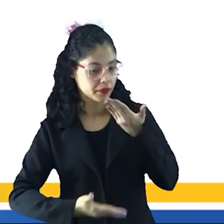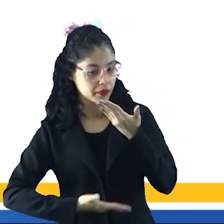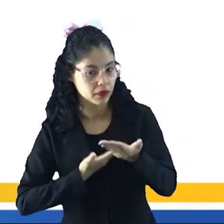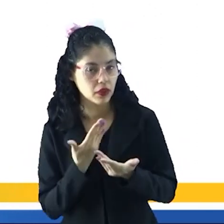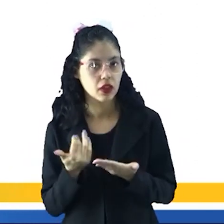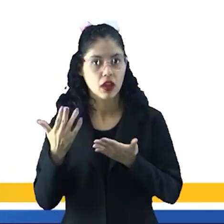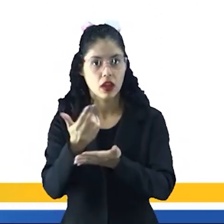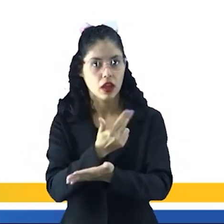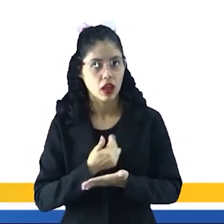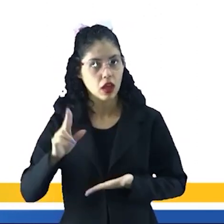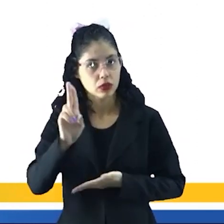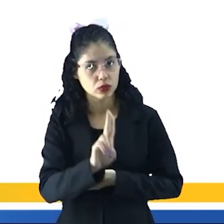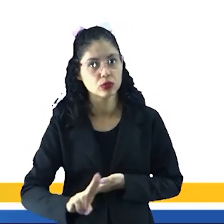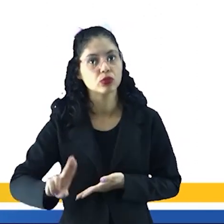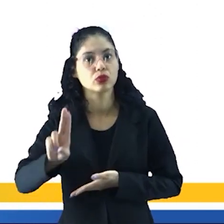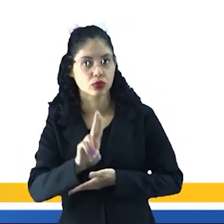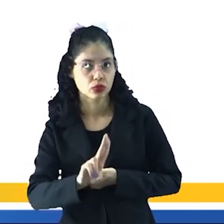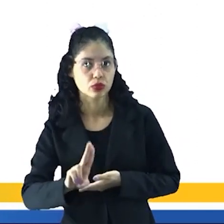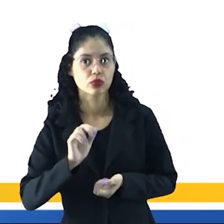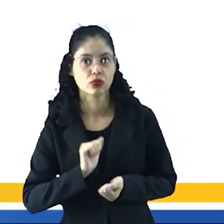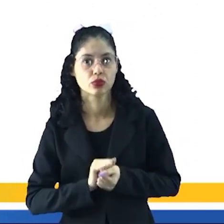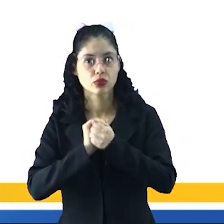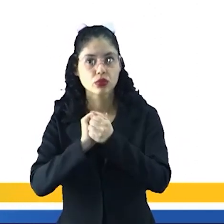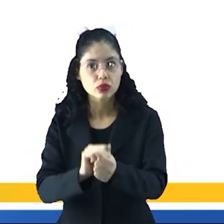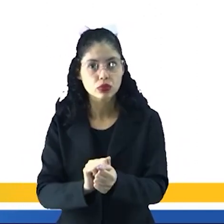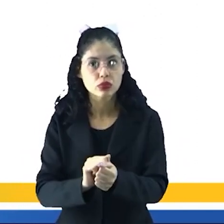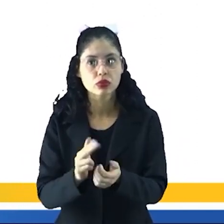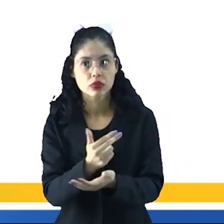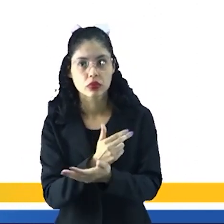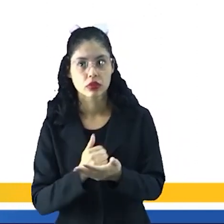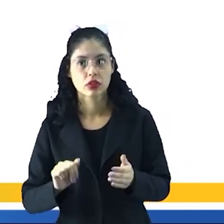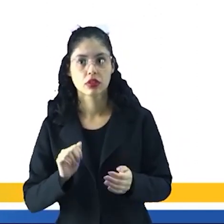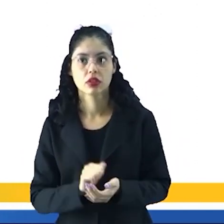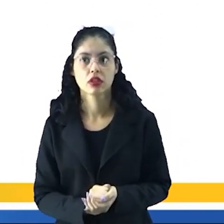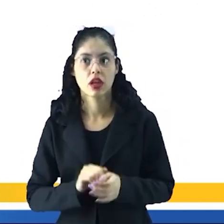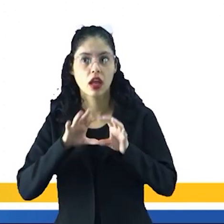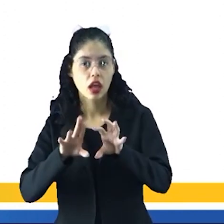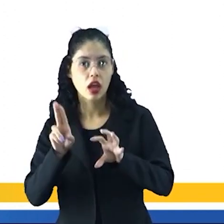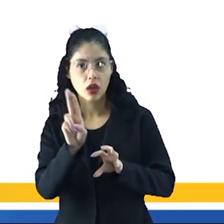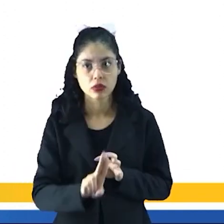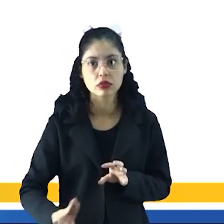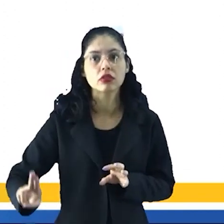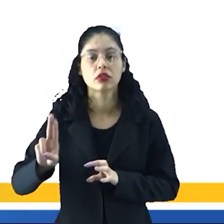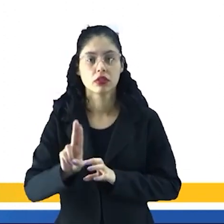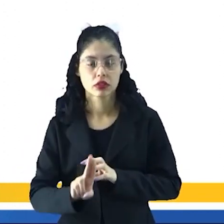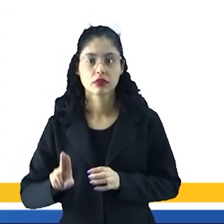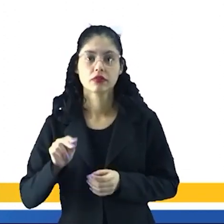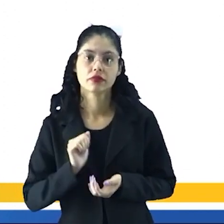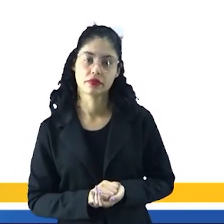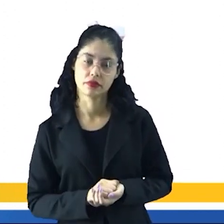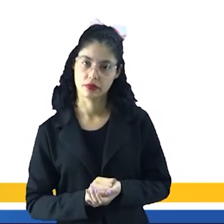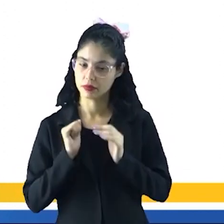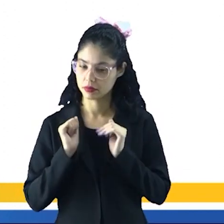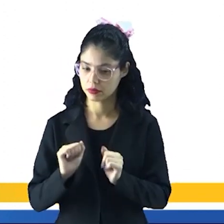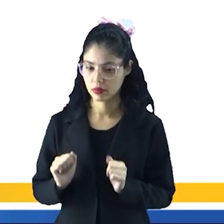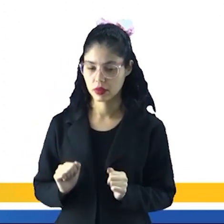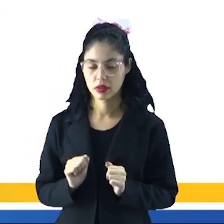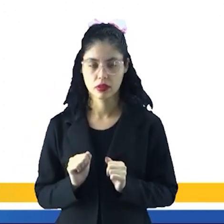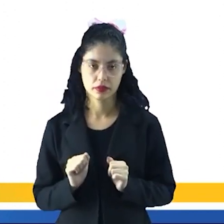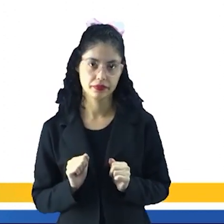arte que o ambiente é utilizado para abarcar produções artísticas. Nessa obra de Ernesto Neto,